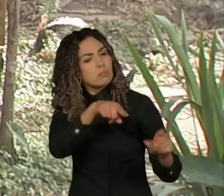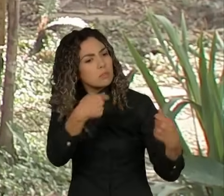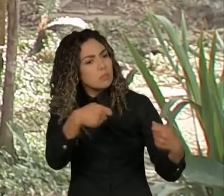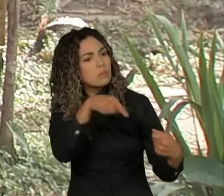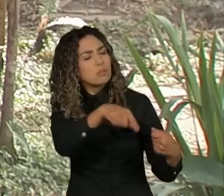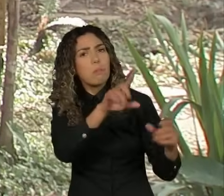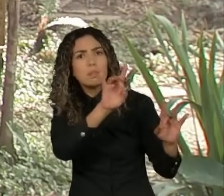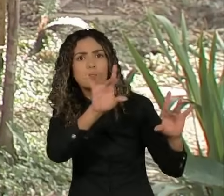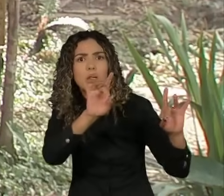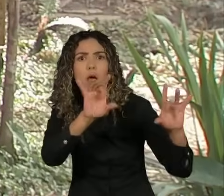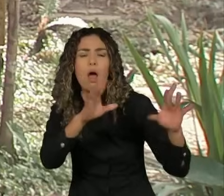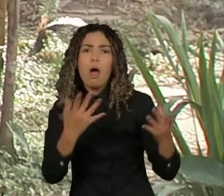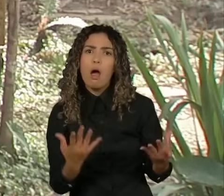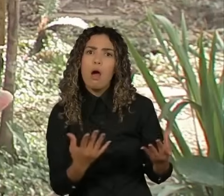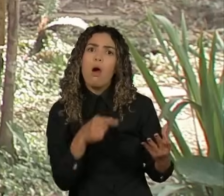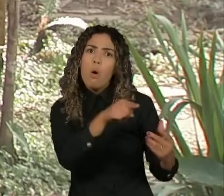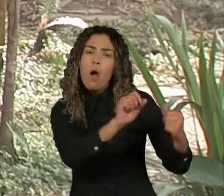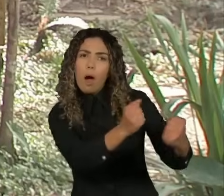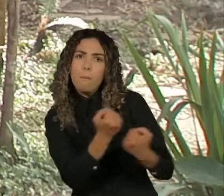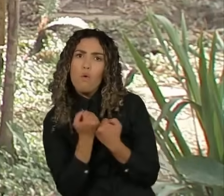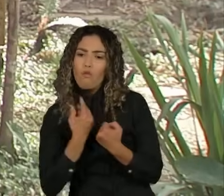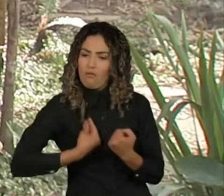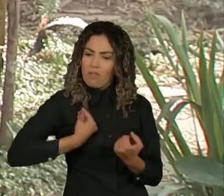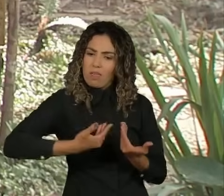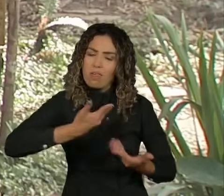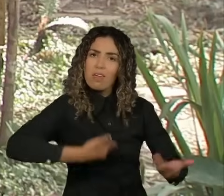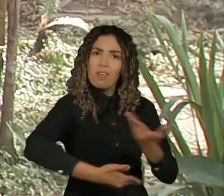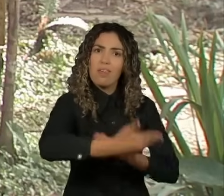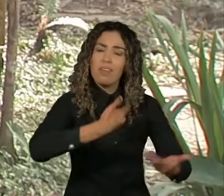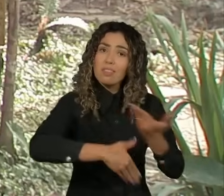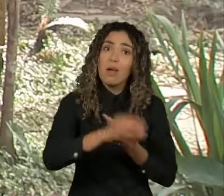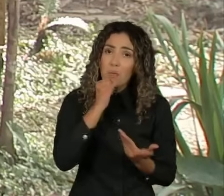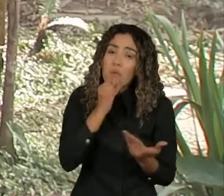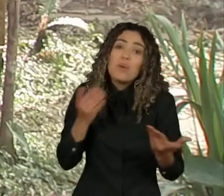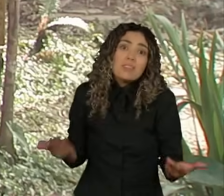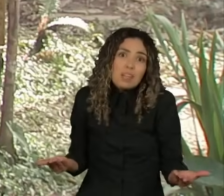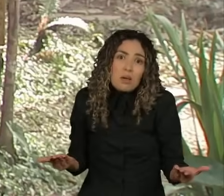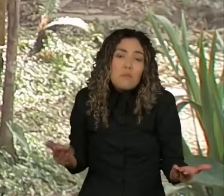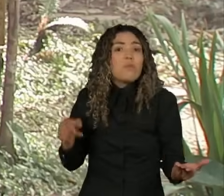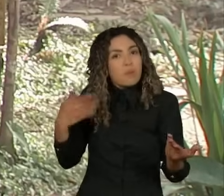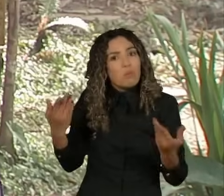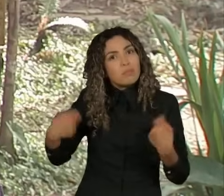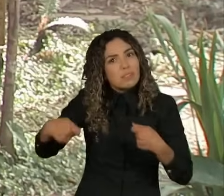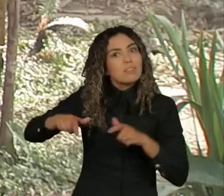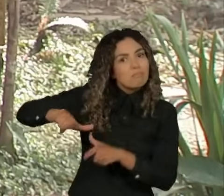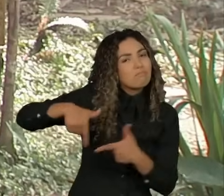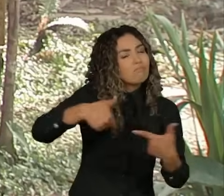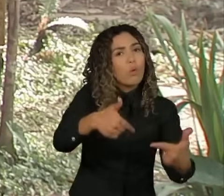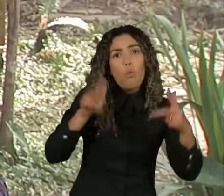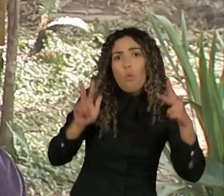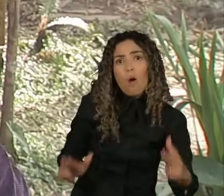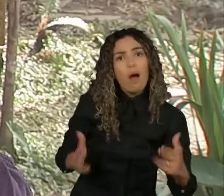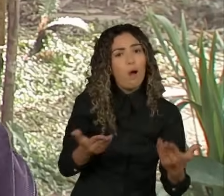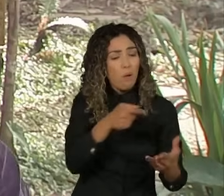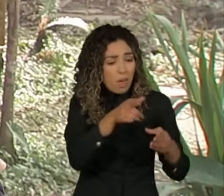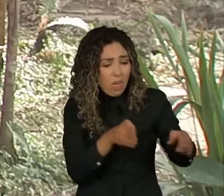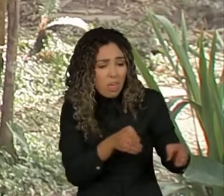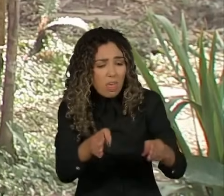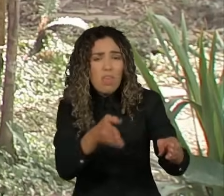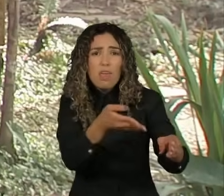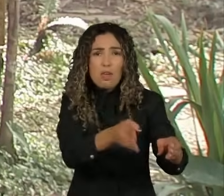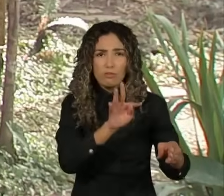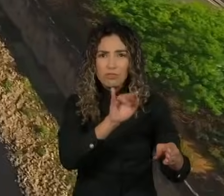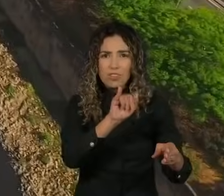culturas. Então o Rio Tietê talvez seja um grande espelho, né, também da nossa cidade, da nossa civilização, do modo como a gente